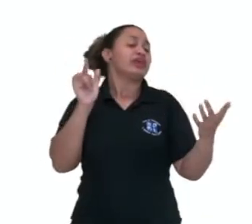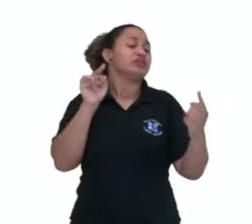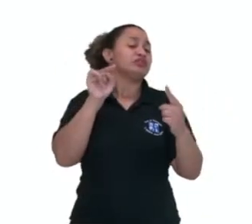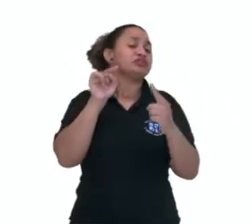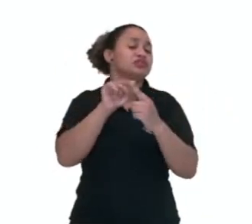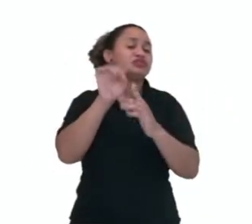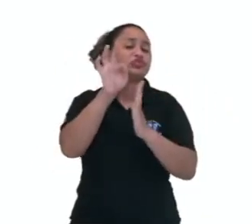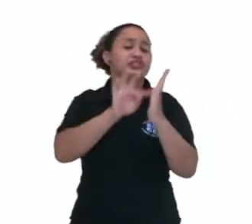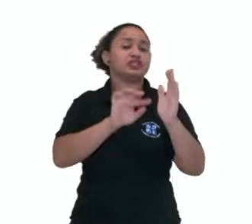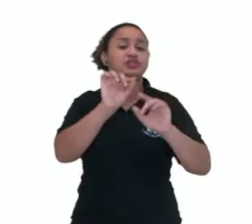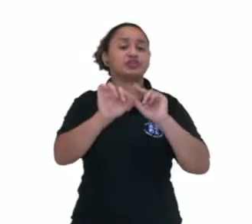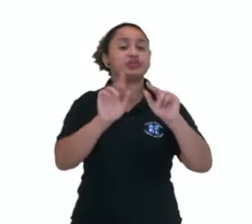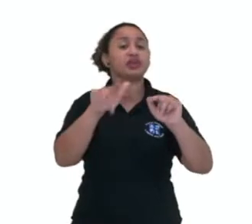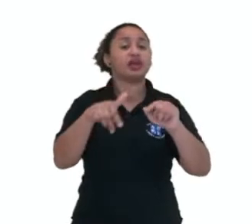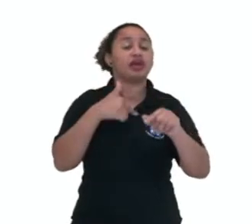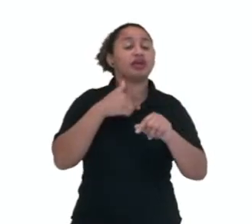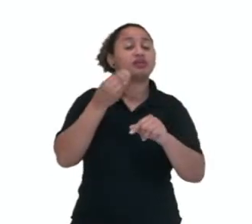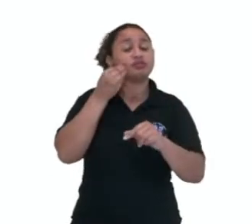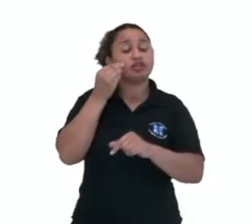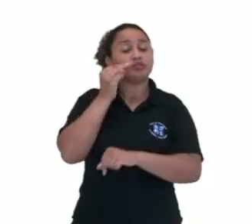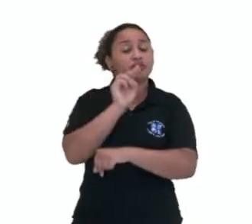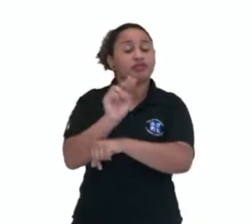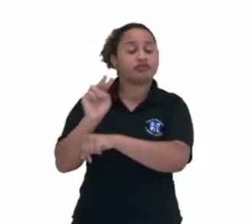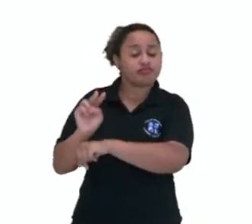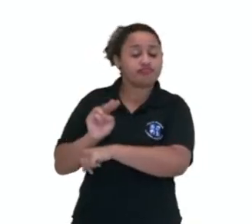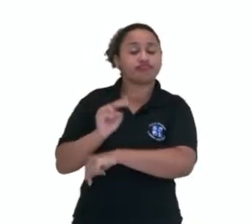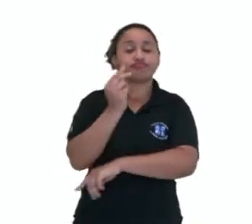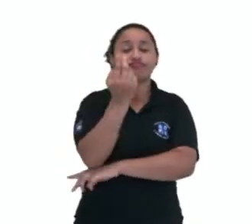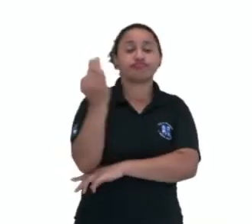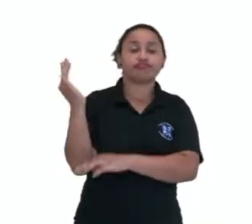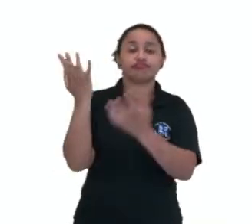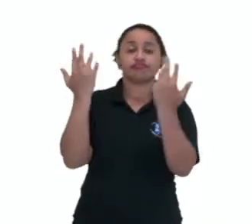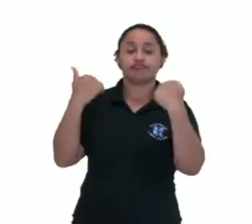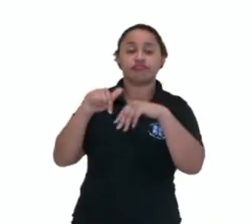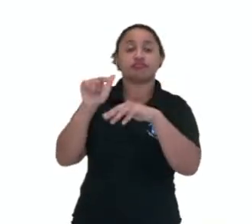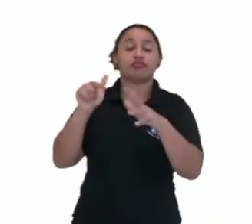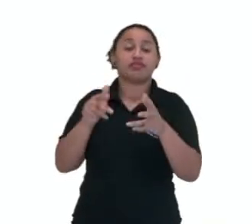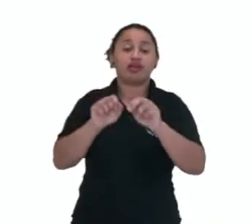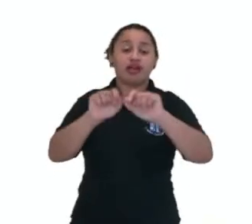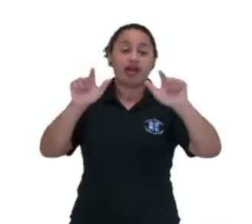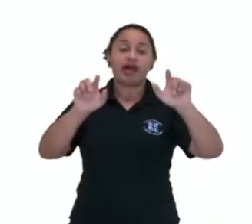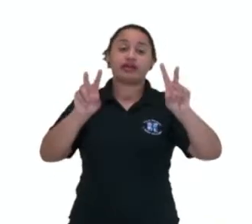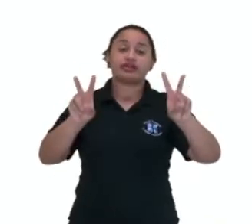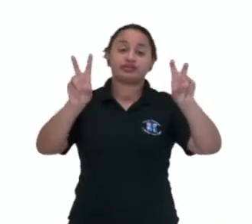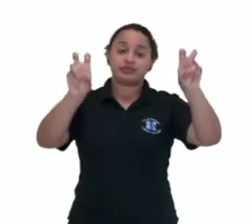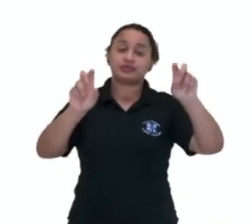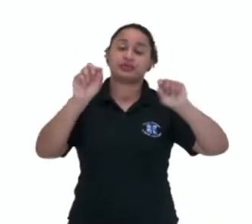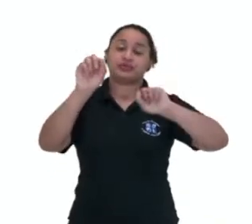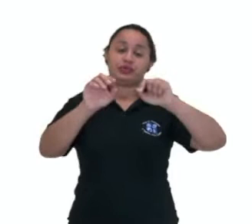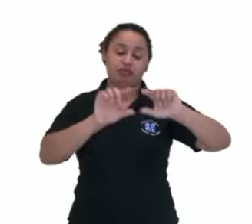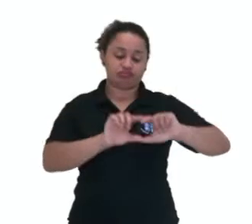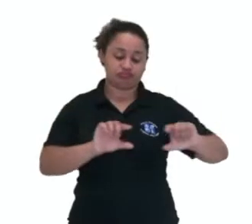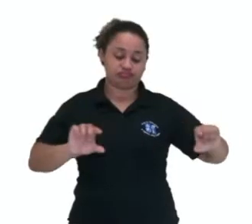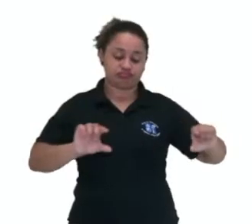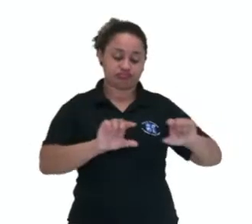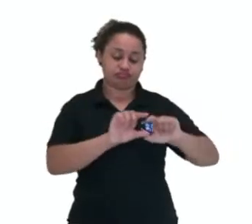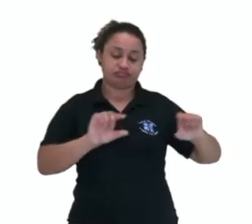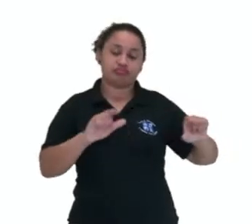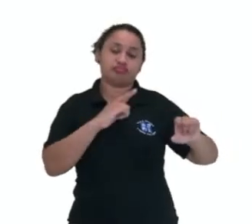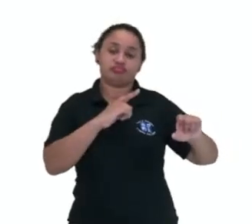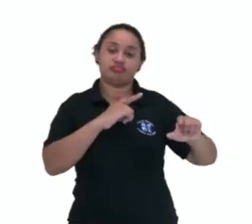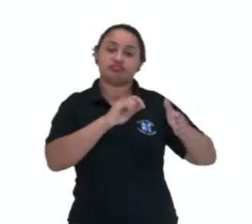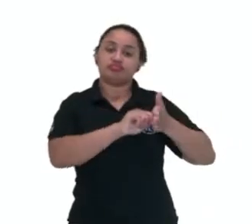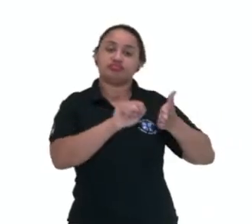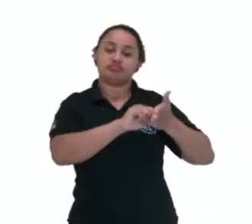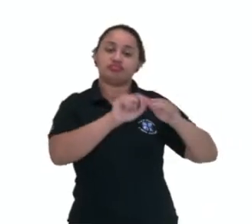que tenta preservar a natureza, como fica evidenciado aqui no título, na parte inferior do cartaz,